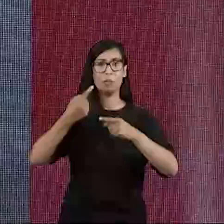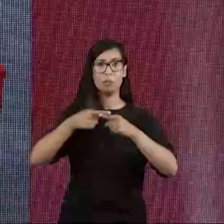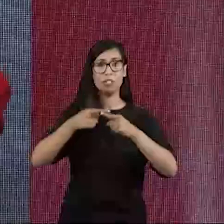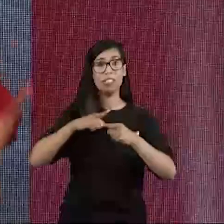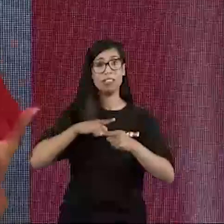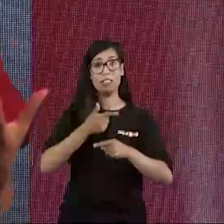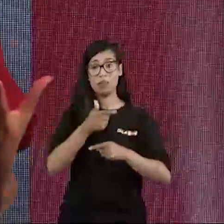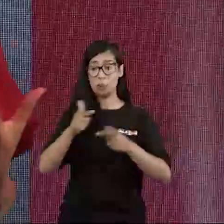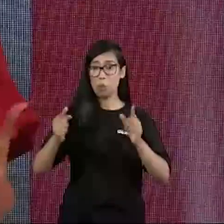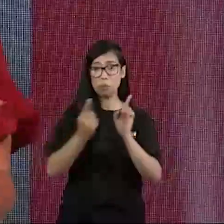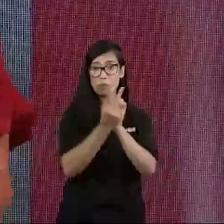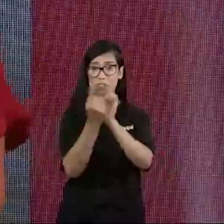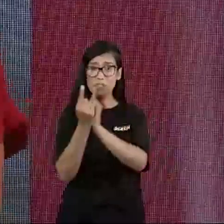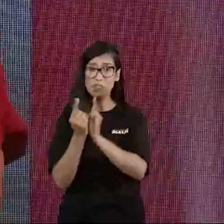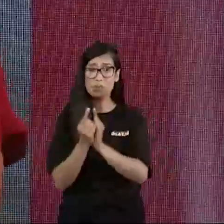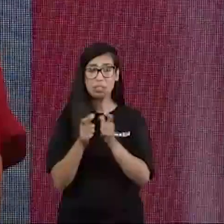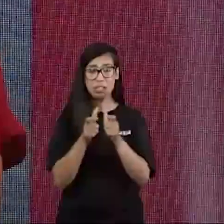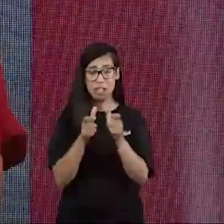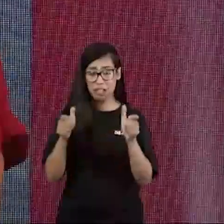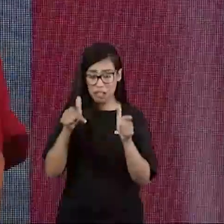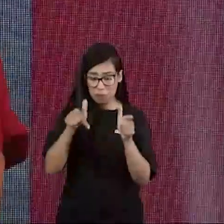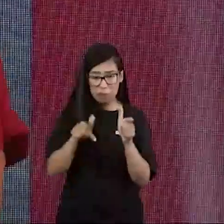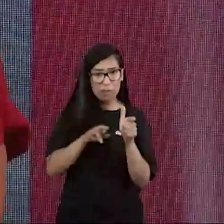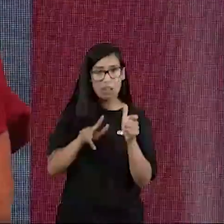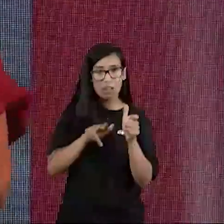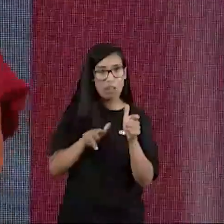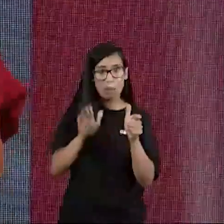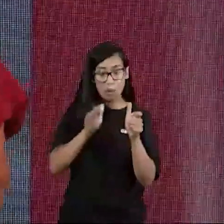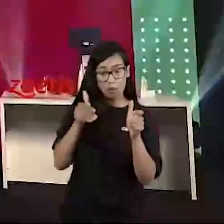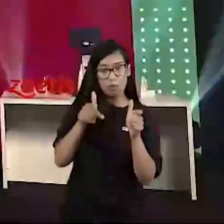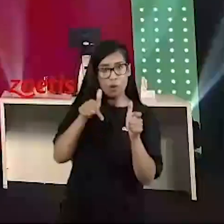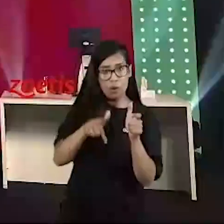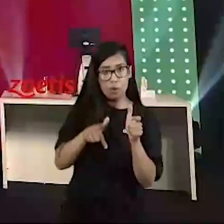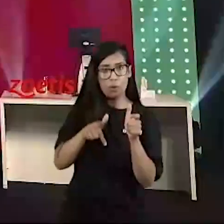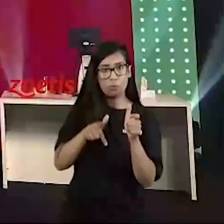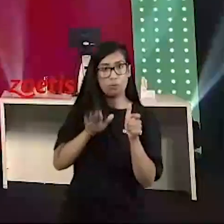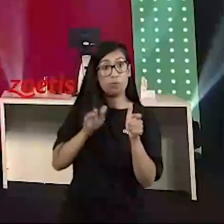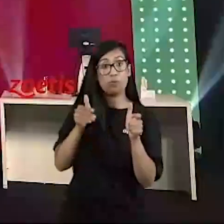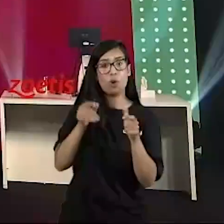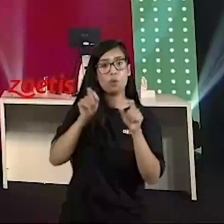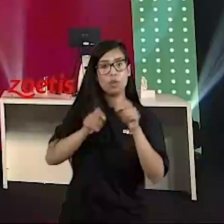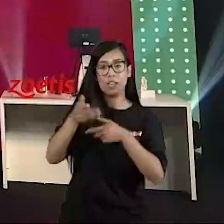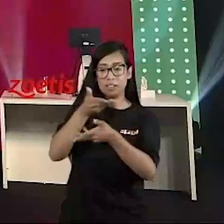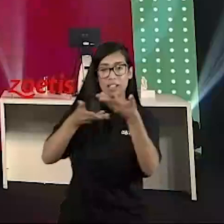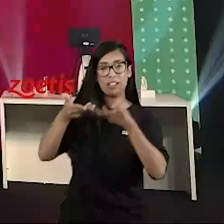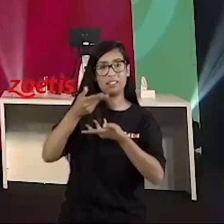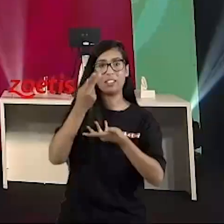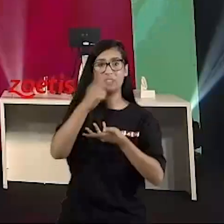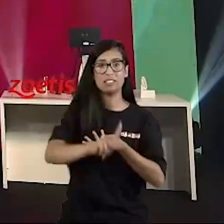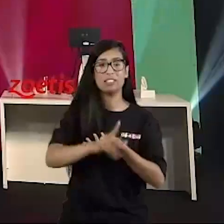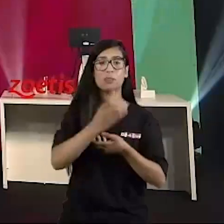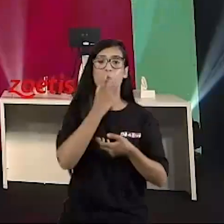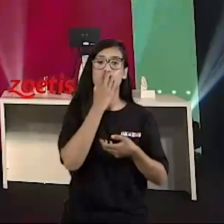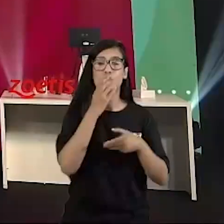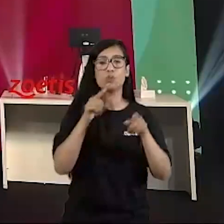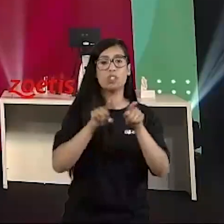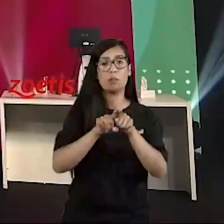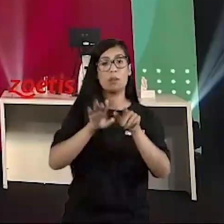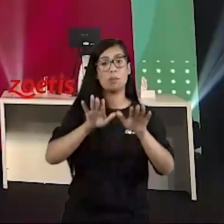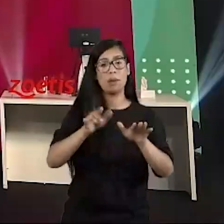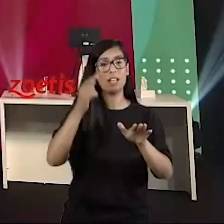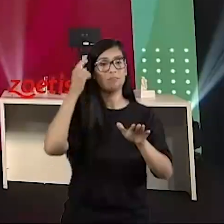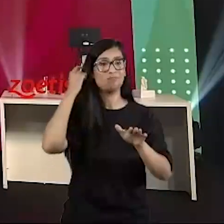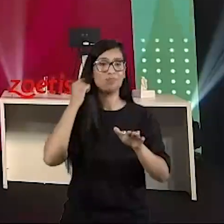clínica. Você não trata uma lâmina, você trata o cachorro. Agora, na orelha, eventualmente você vai